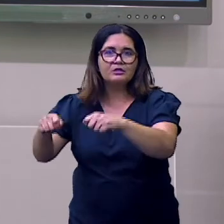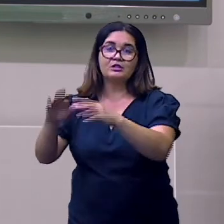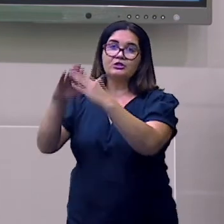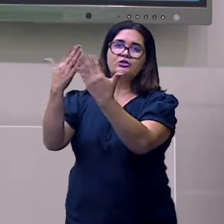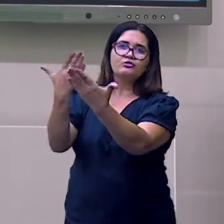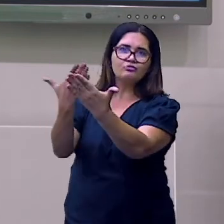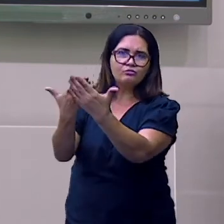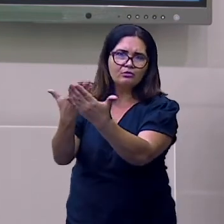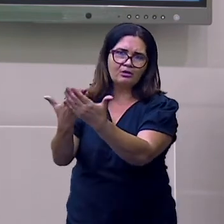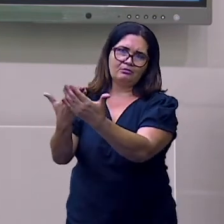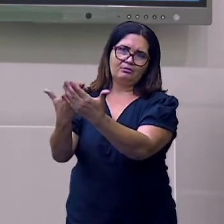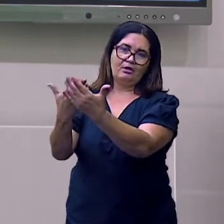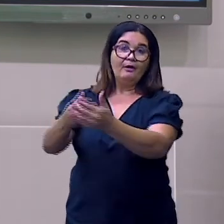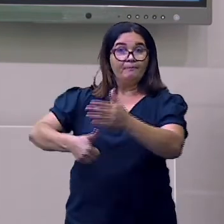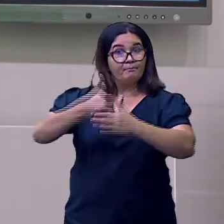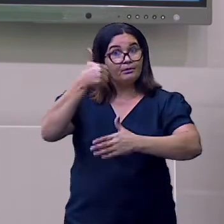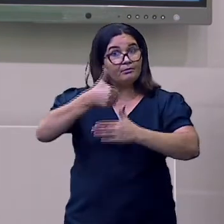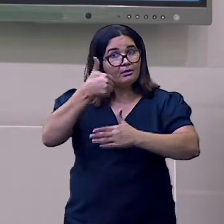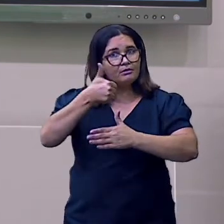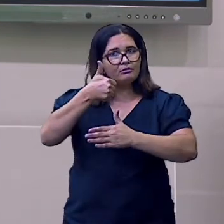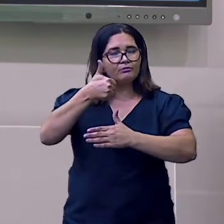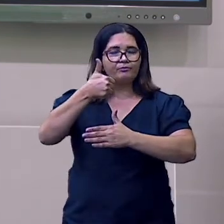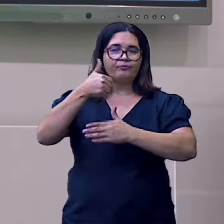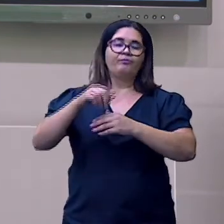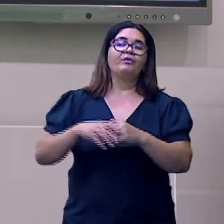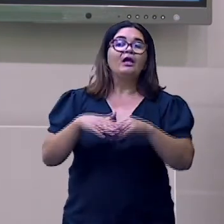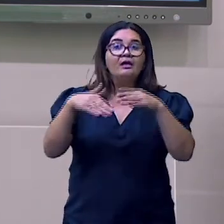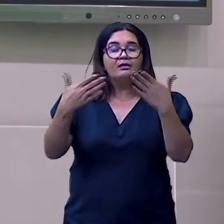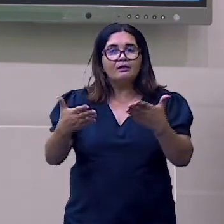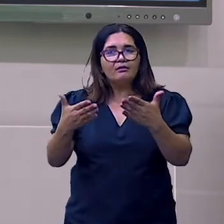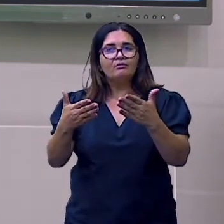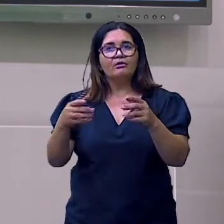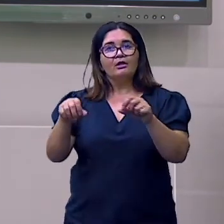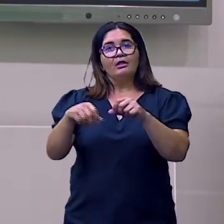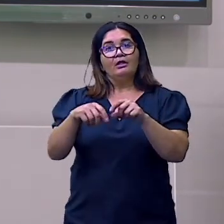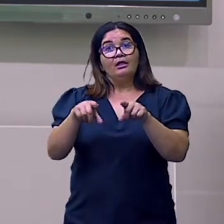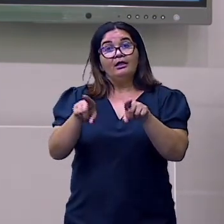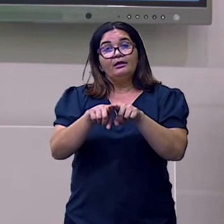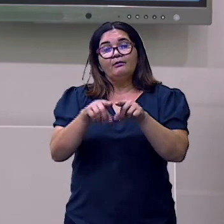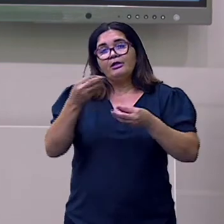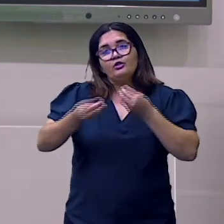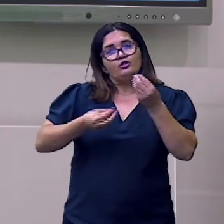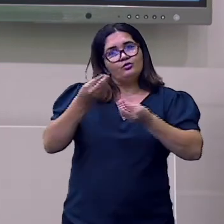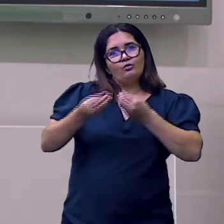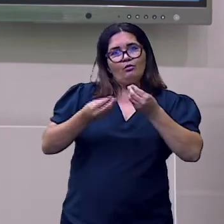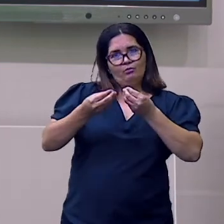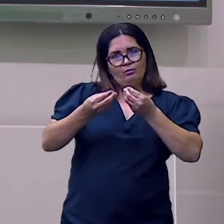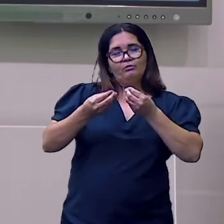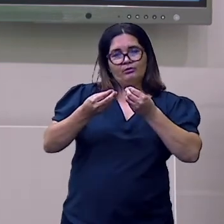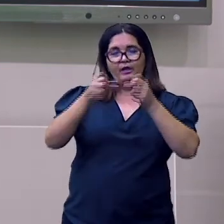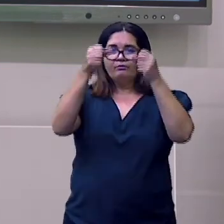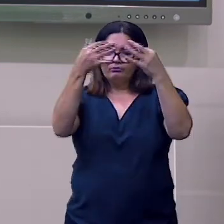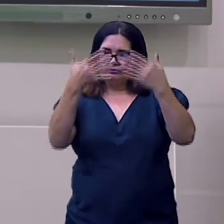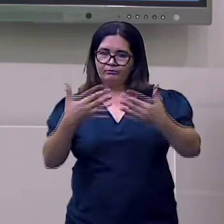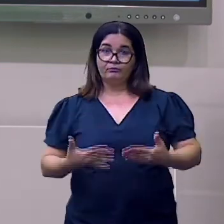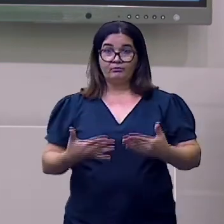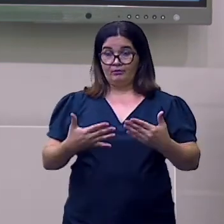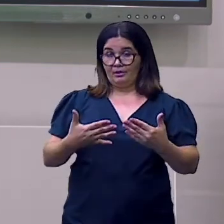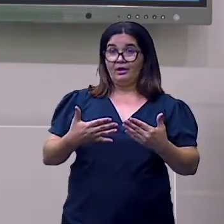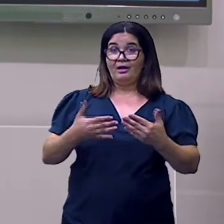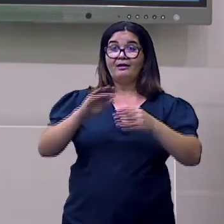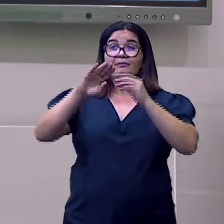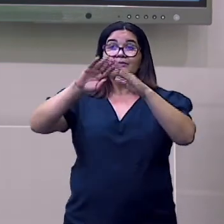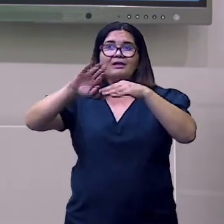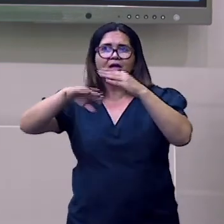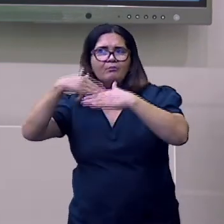14 anos. Mas no caso, eu disse, sair para trabalhar fora, tá? Essa criança,